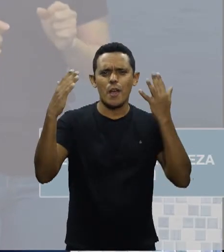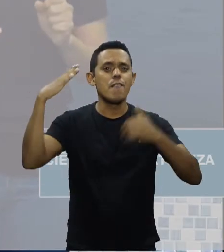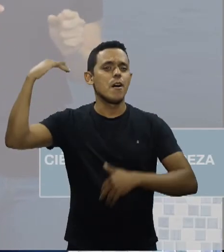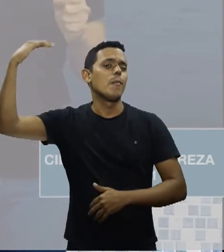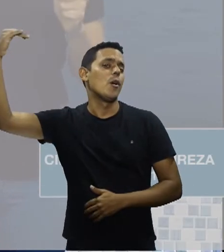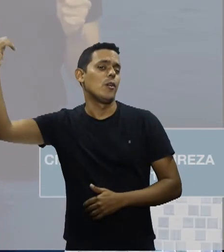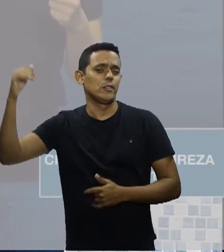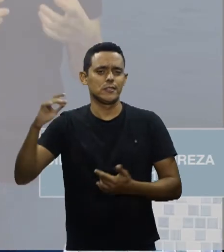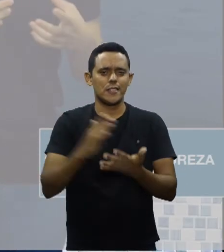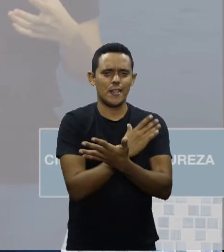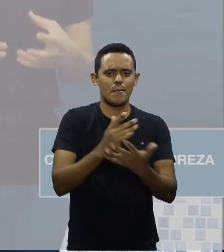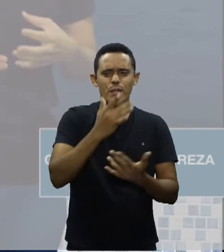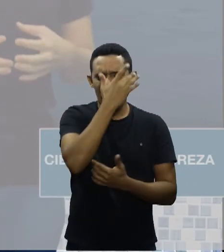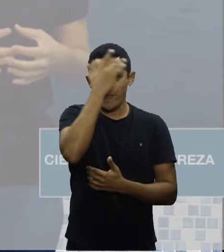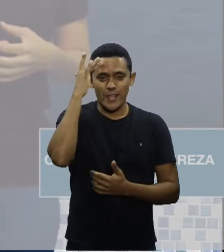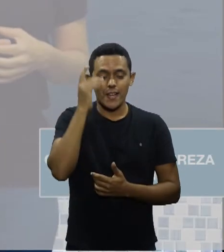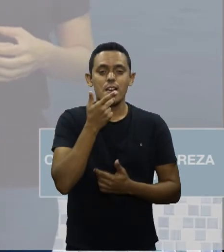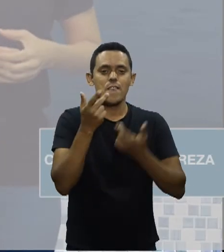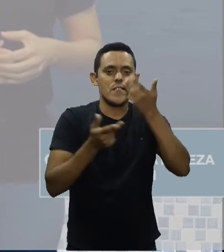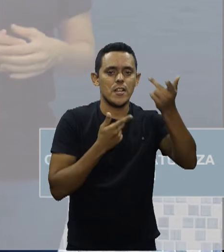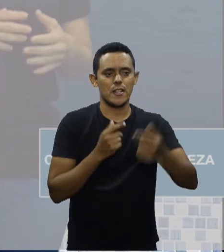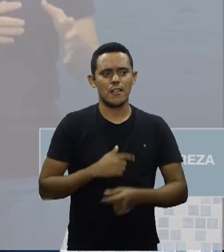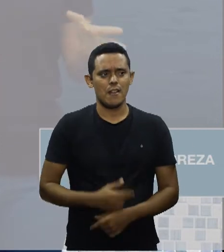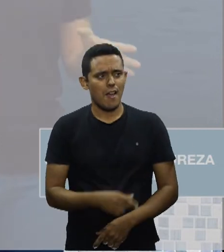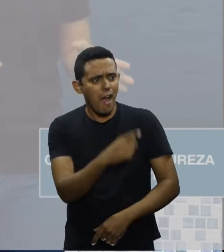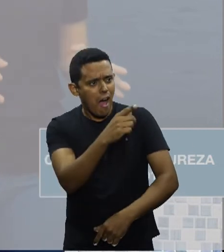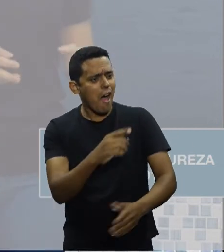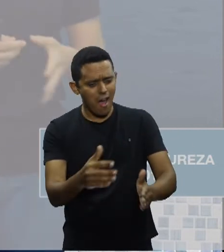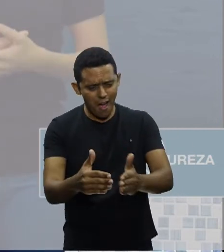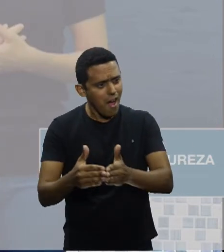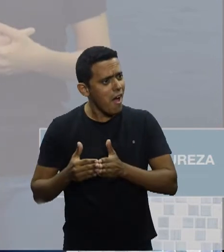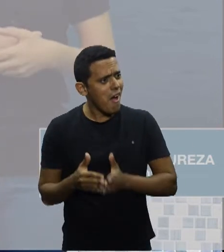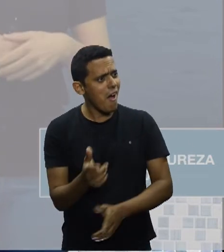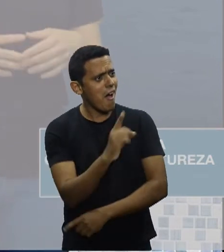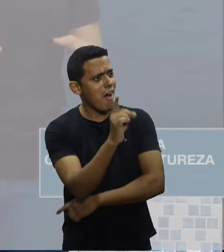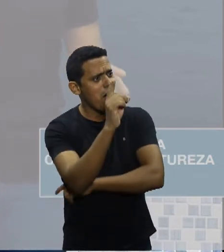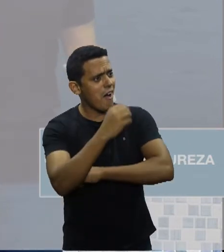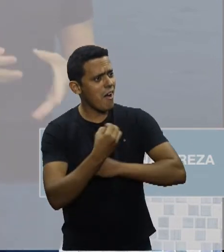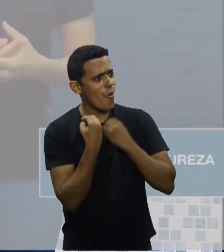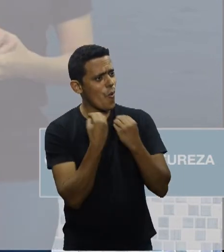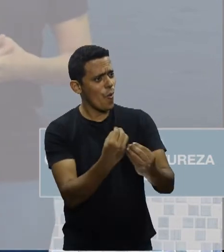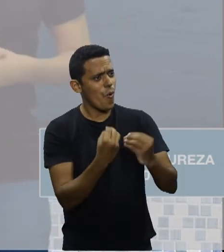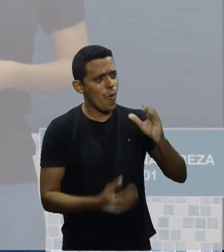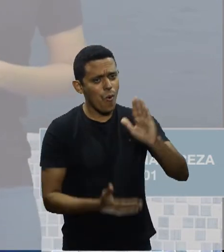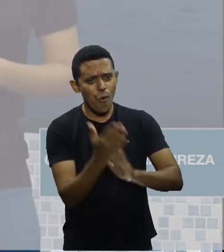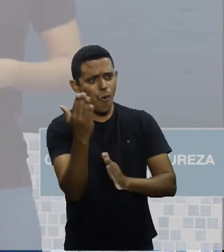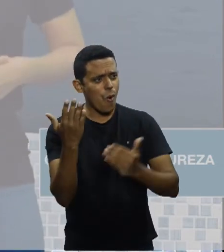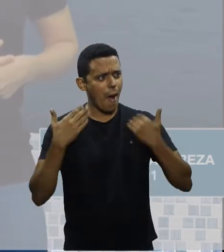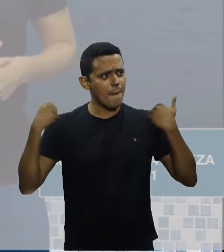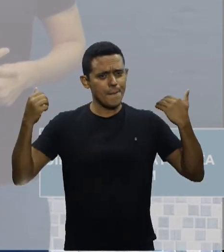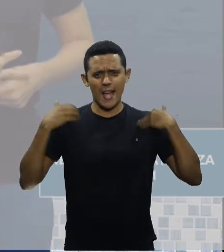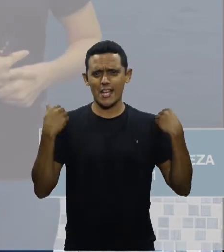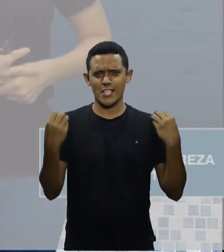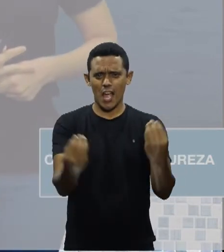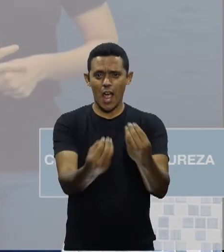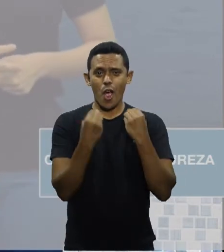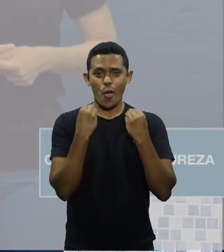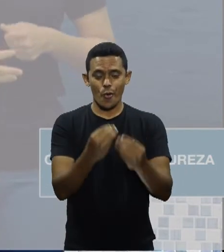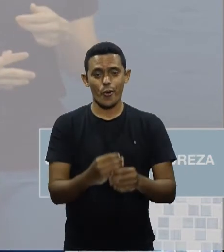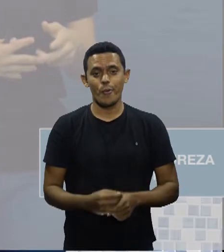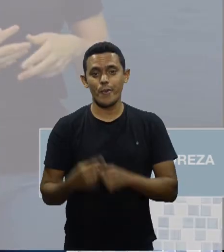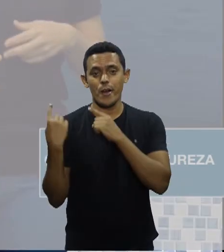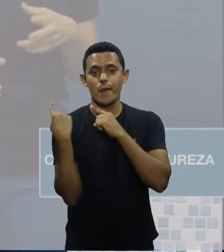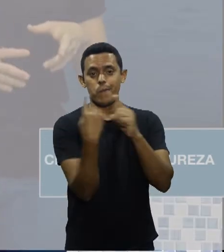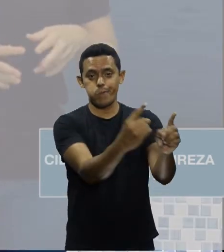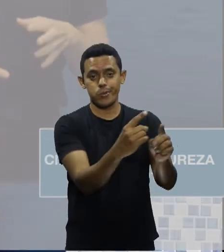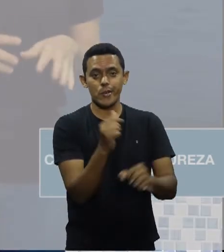isolamento social esse isolamento físico em plena quarentena ela foi passear com o marido no calçadão essa fake news era